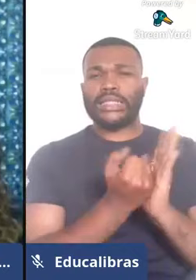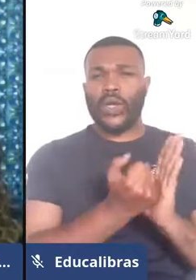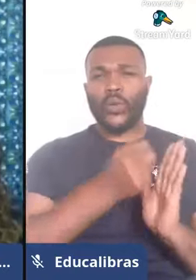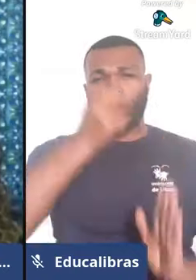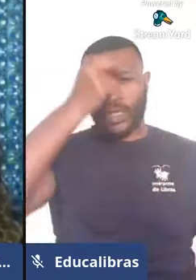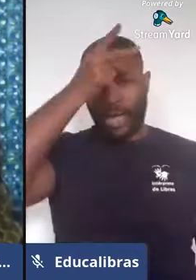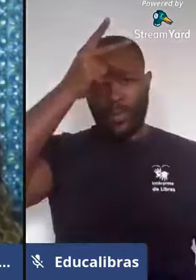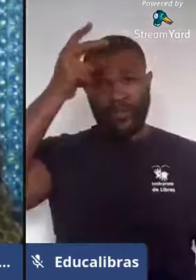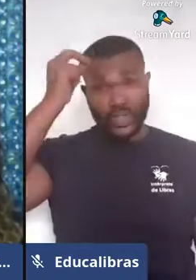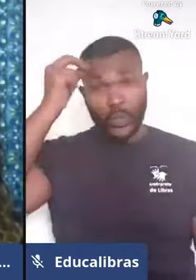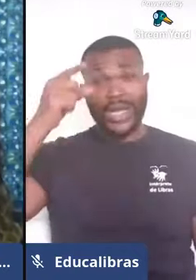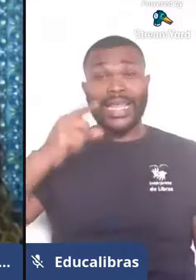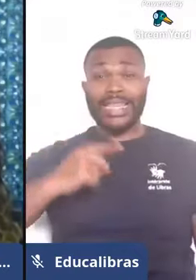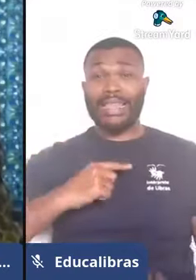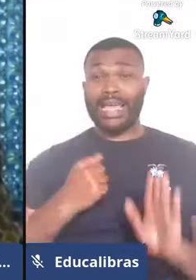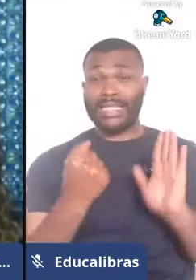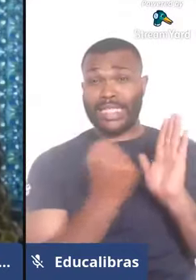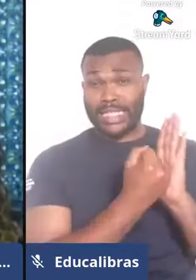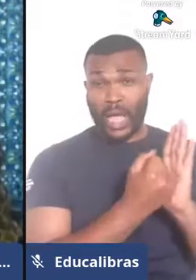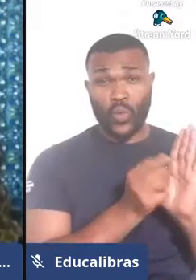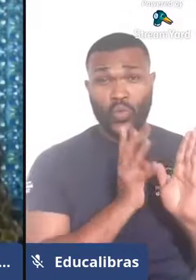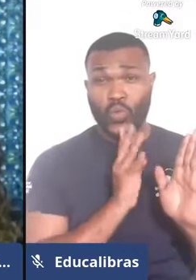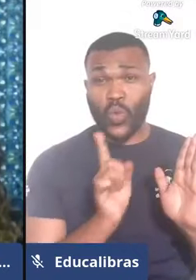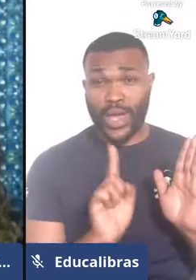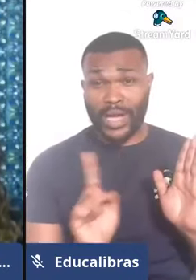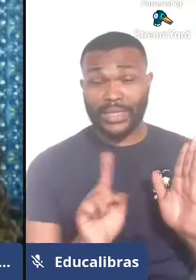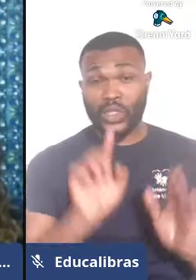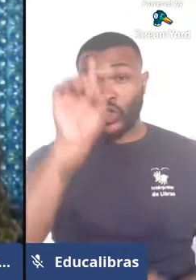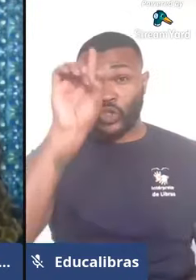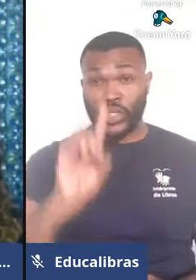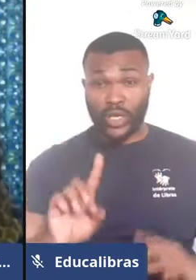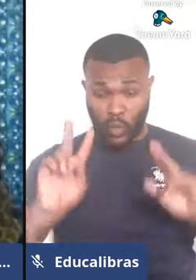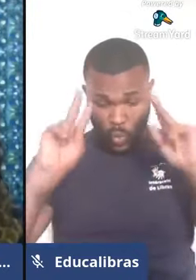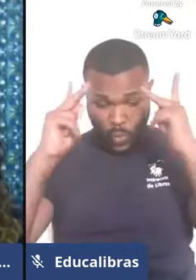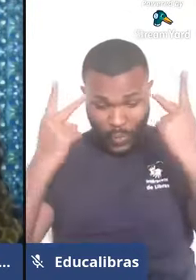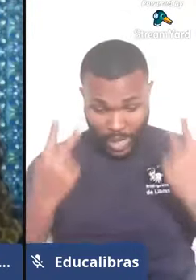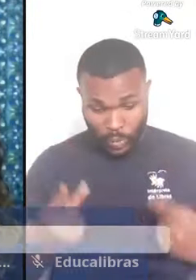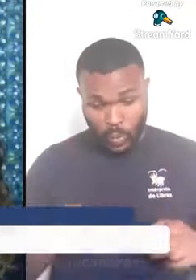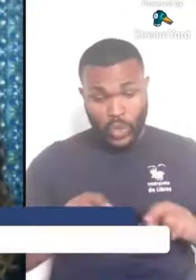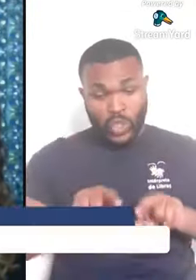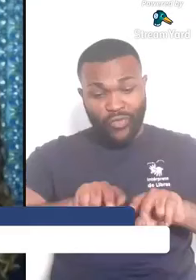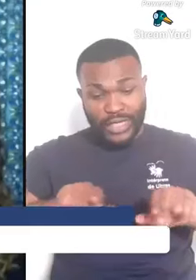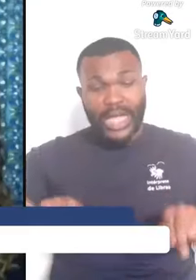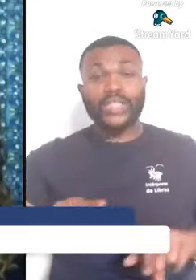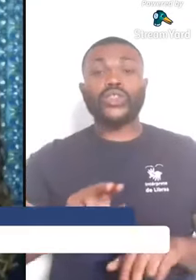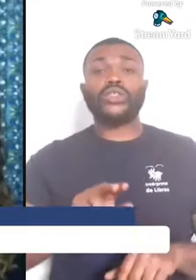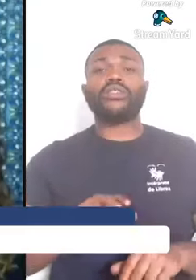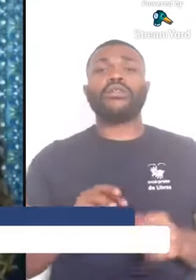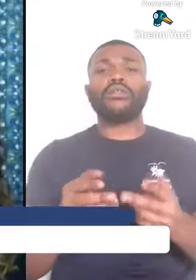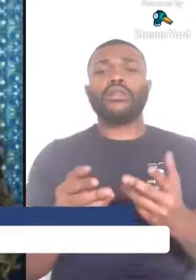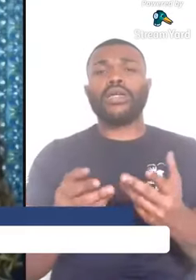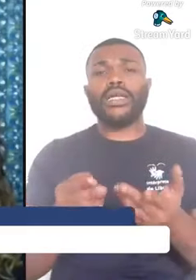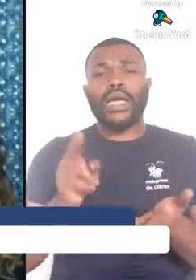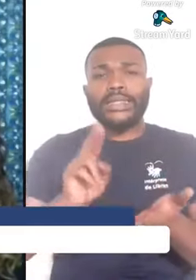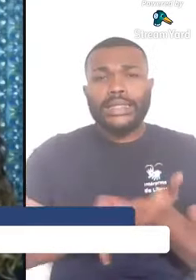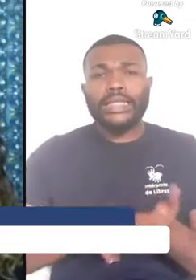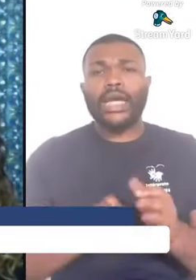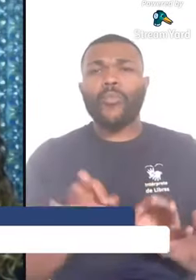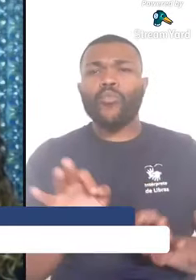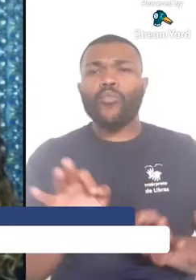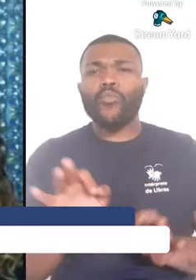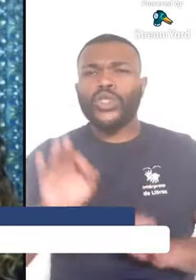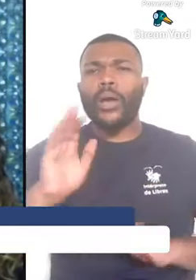um selo, para quem não sabe, um selo de direitos humanos e diversidade, que reconhece, né, projetos e boas práticas nesse tema. A